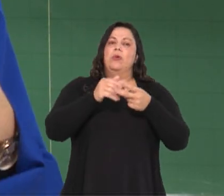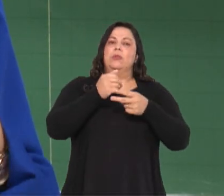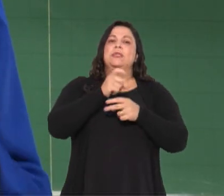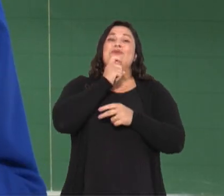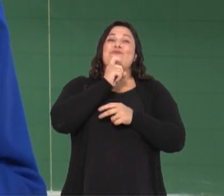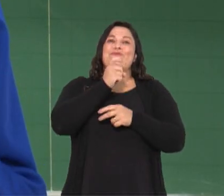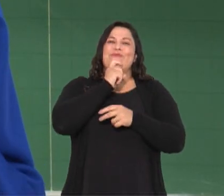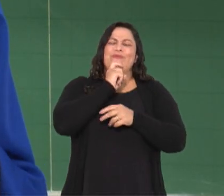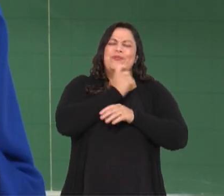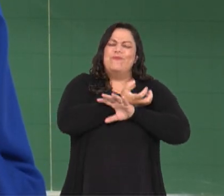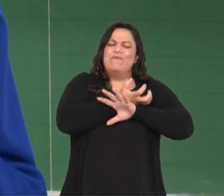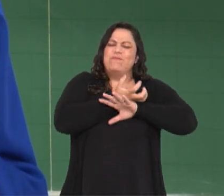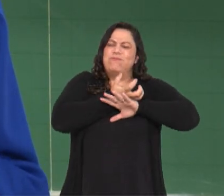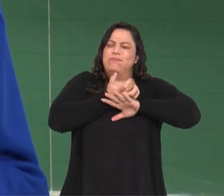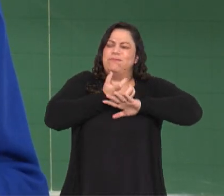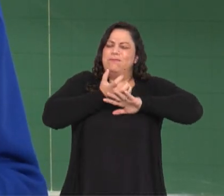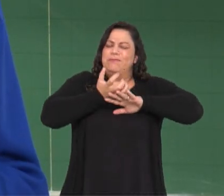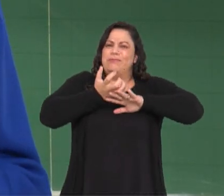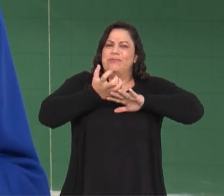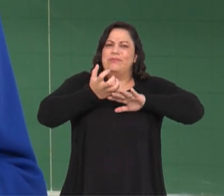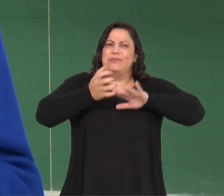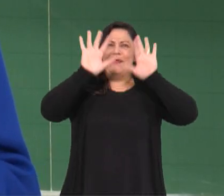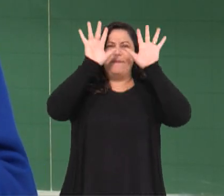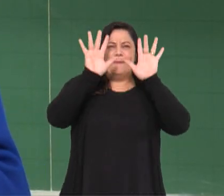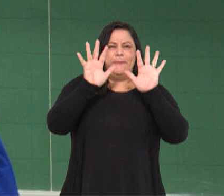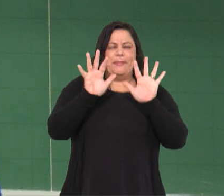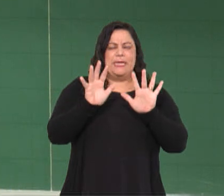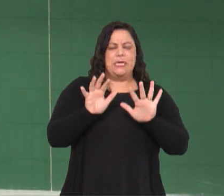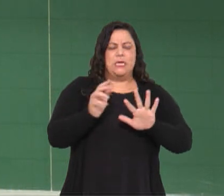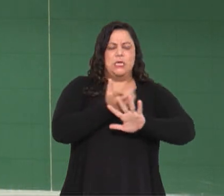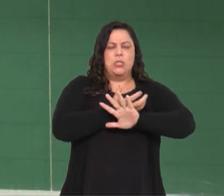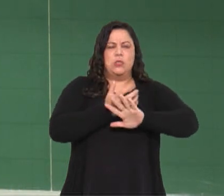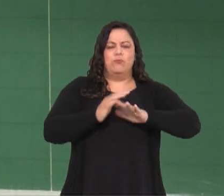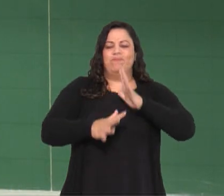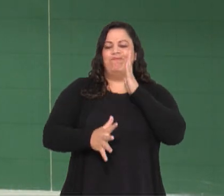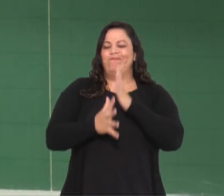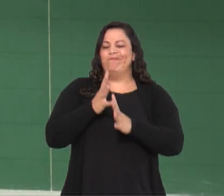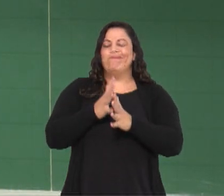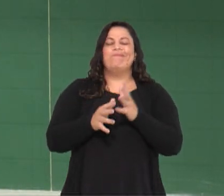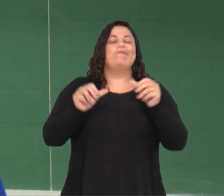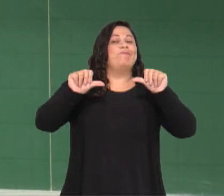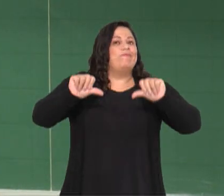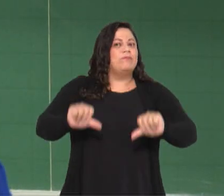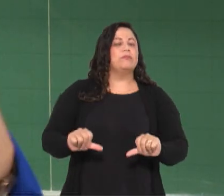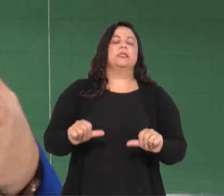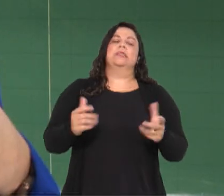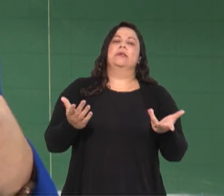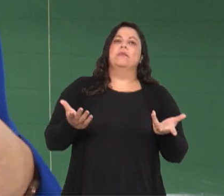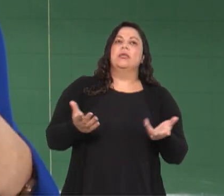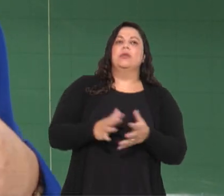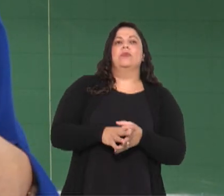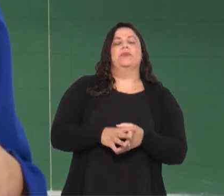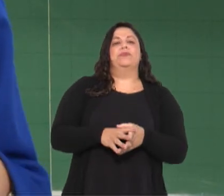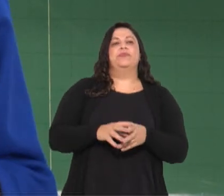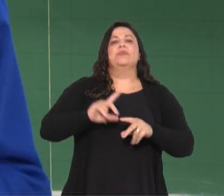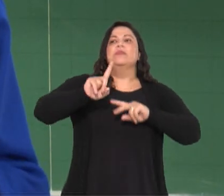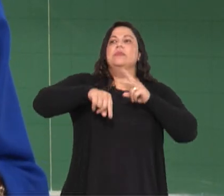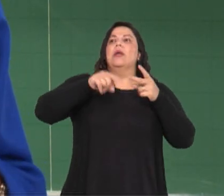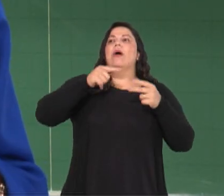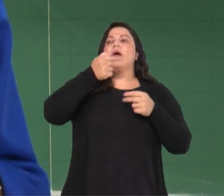também e atrapalhou. E aí também outro fator importante nessa questão do café foi depois, lá na década de